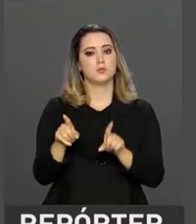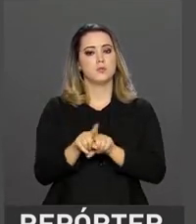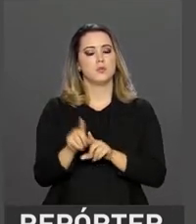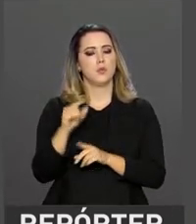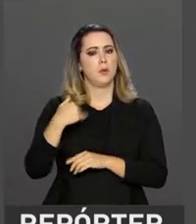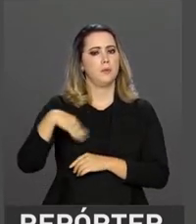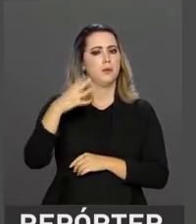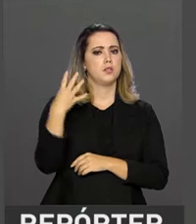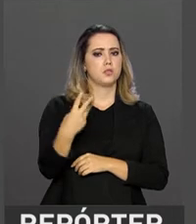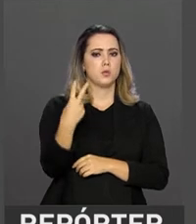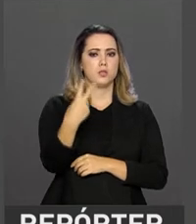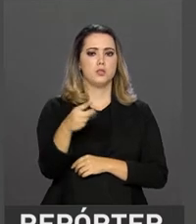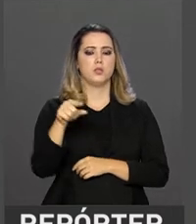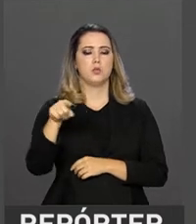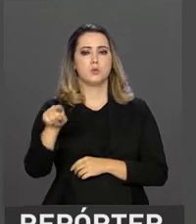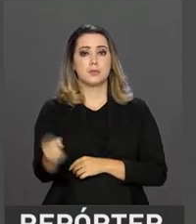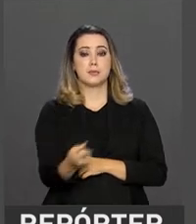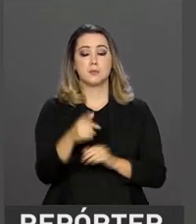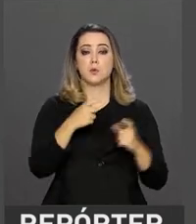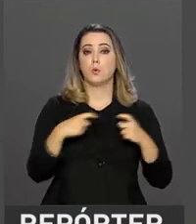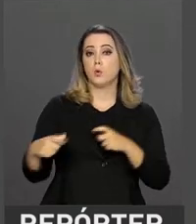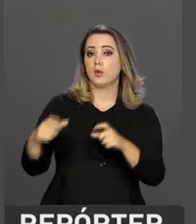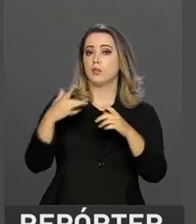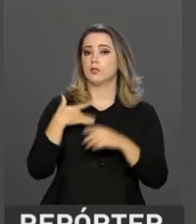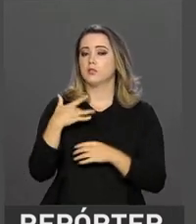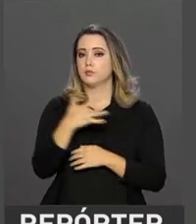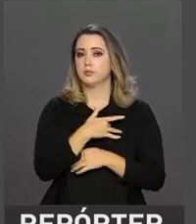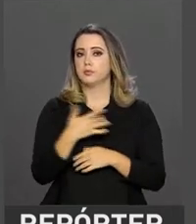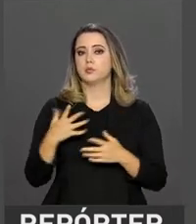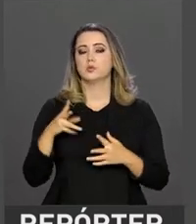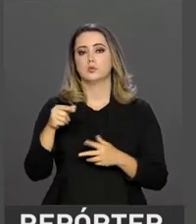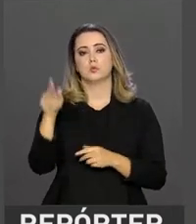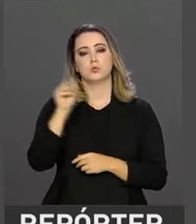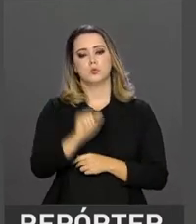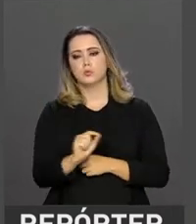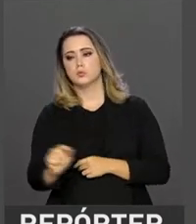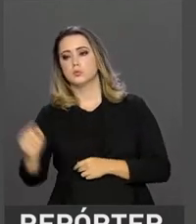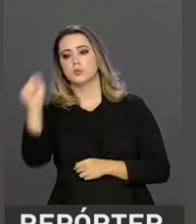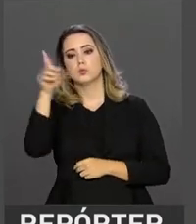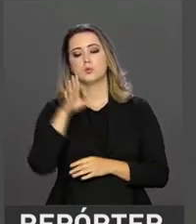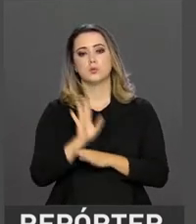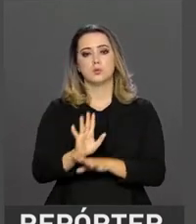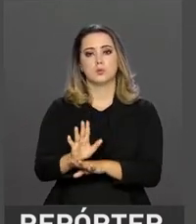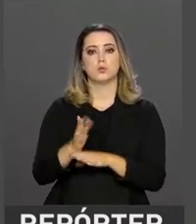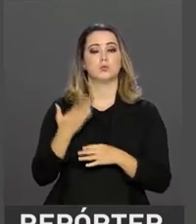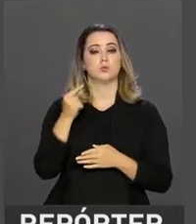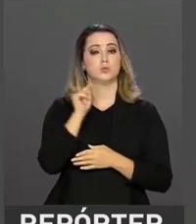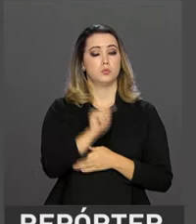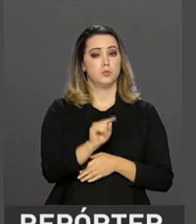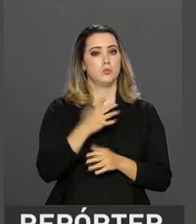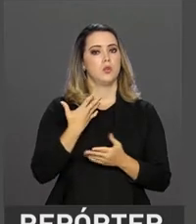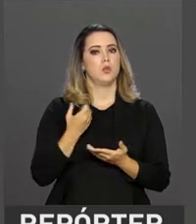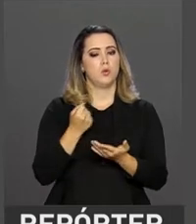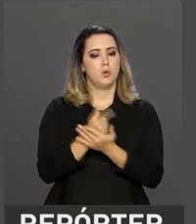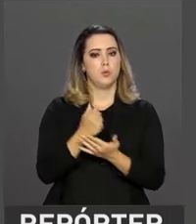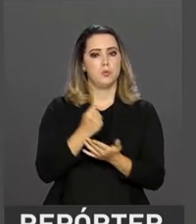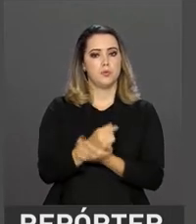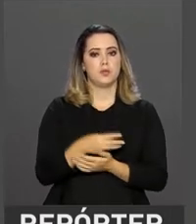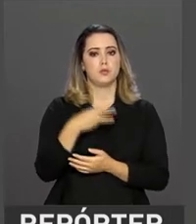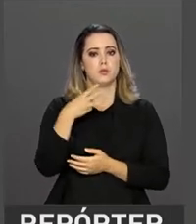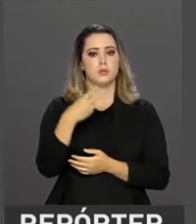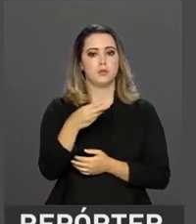mil unidades básicas de saúde em funcionamento no país serão beneficiadas serão adquiridos